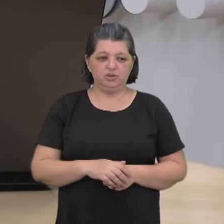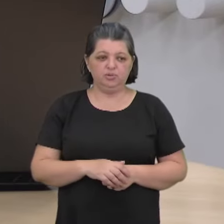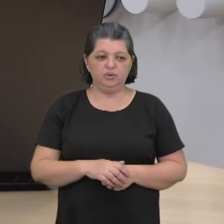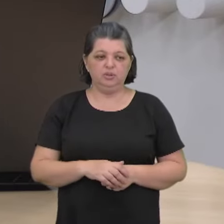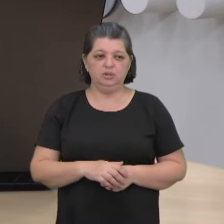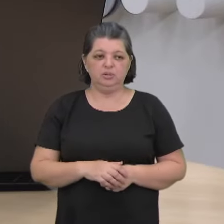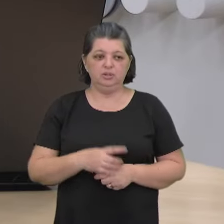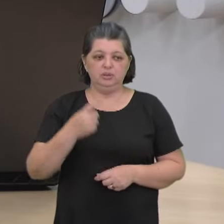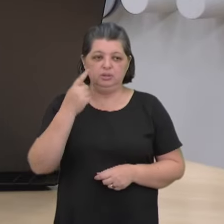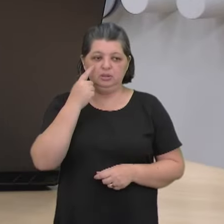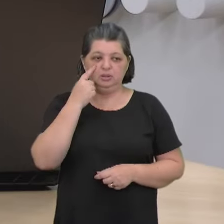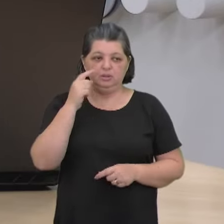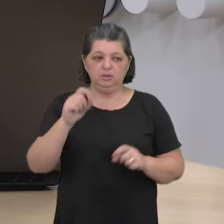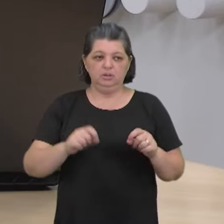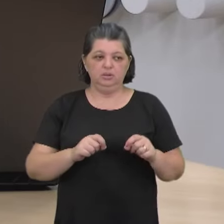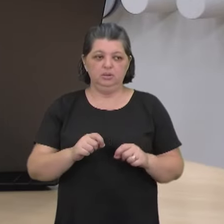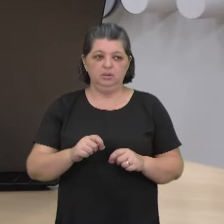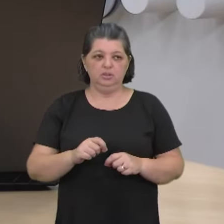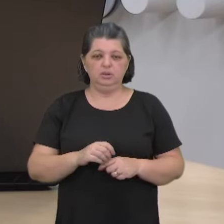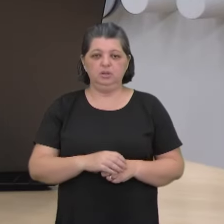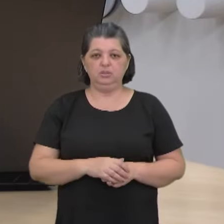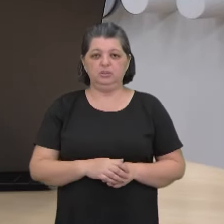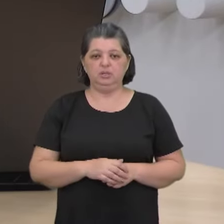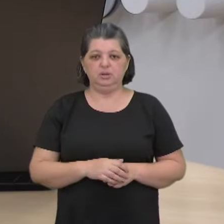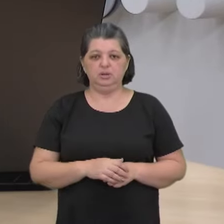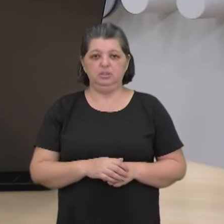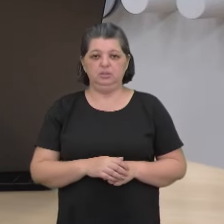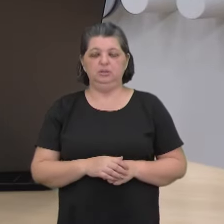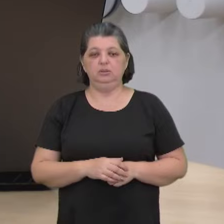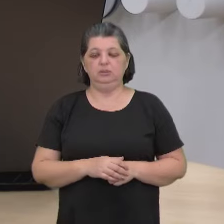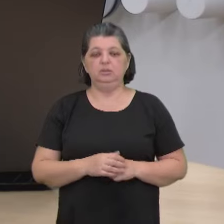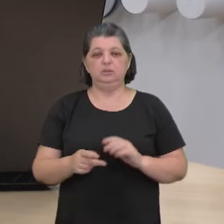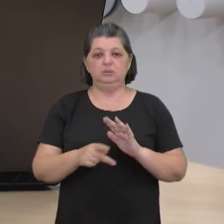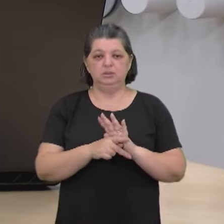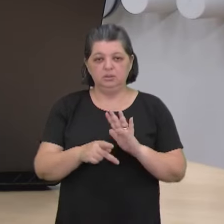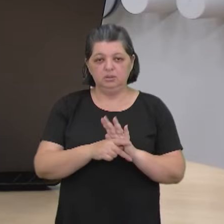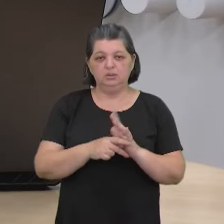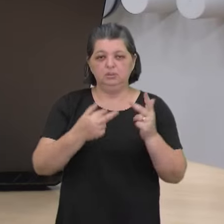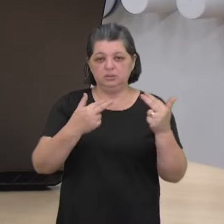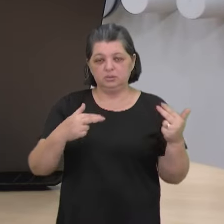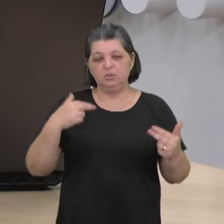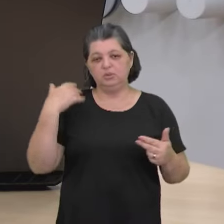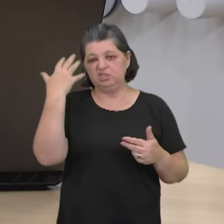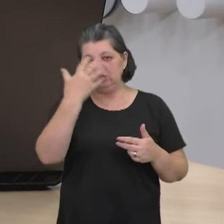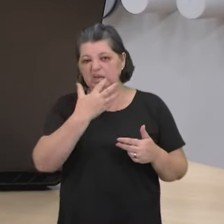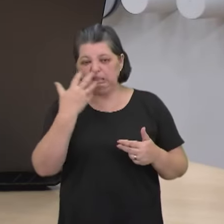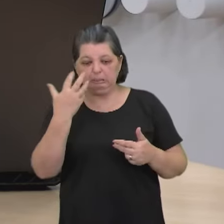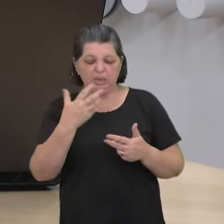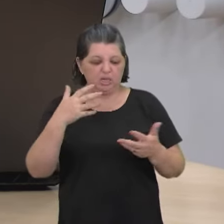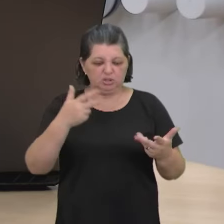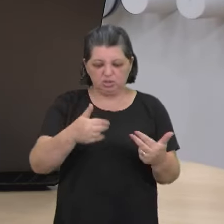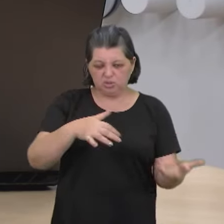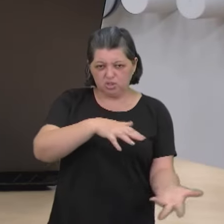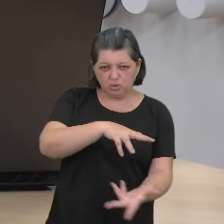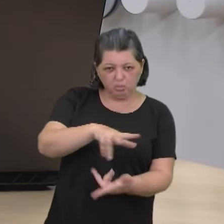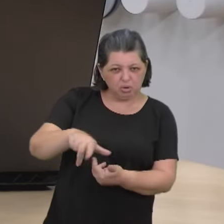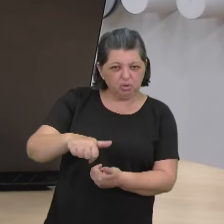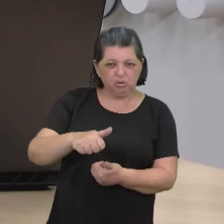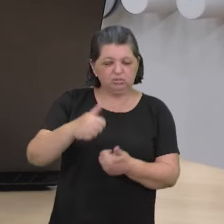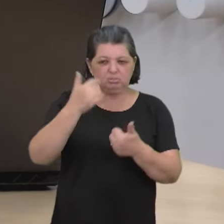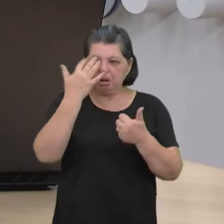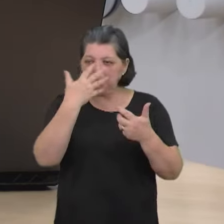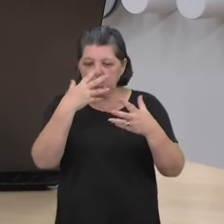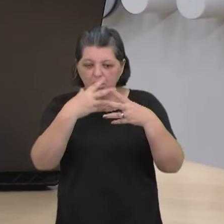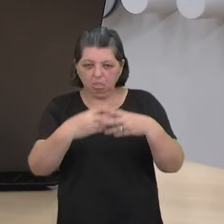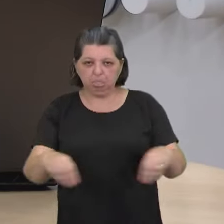de desmistificação ou desmagificação ou desencantamento do mundo, dizem Adorno e